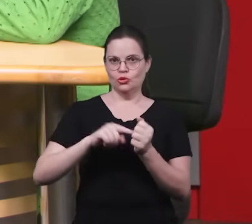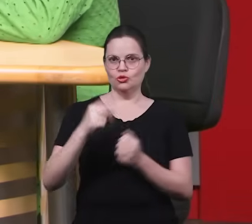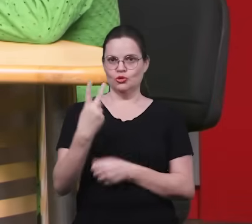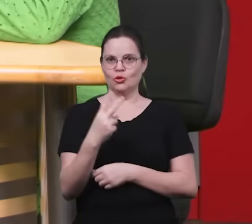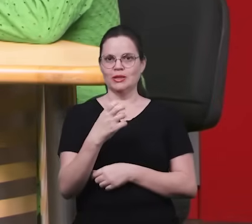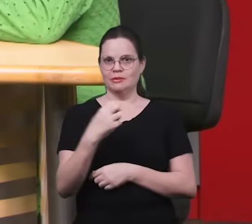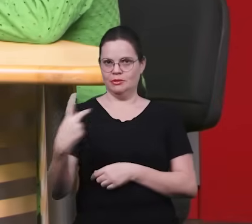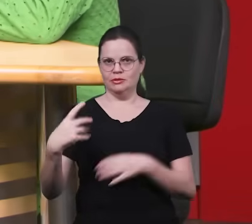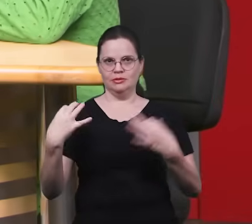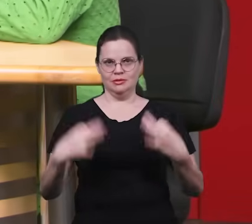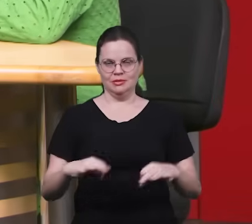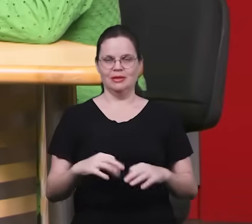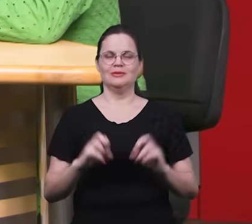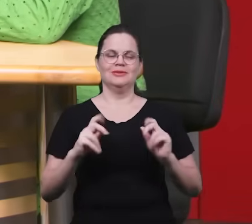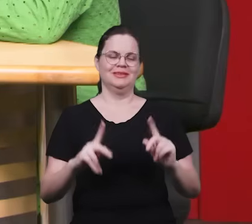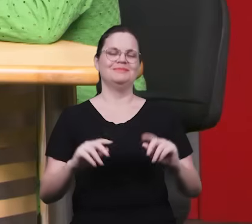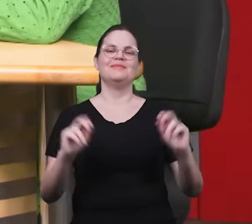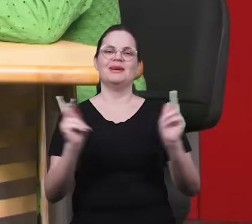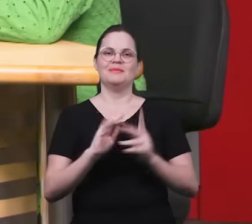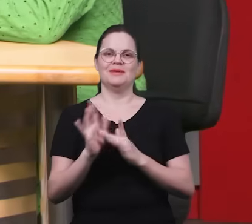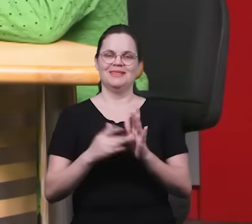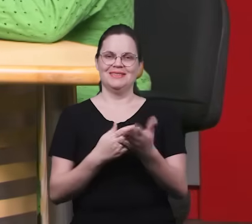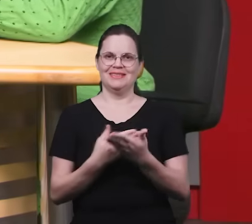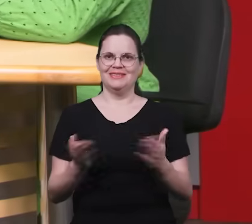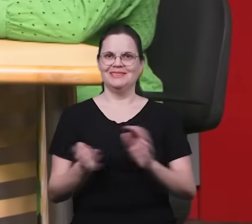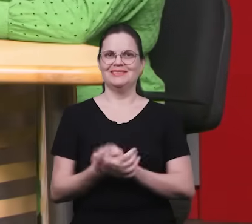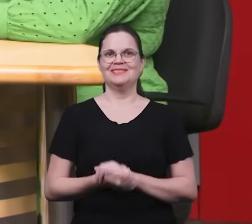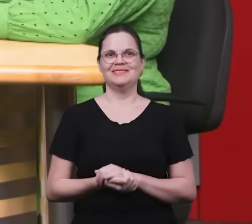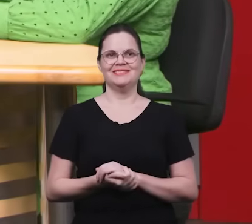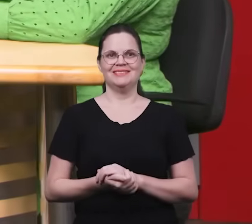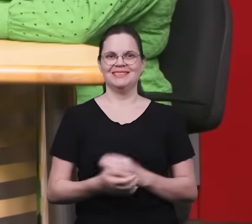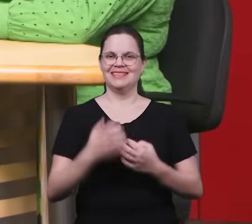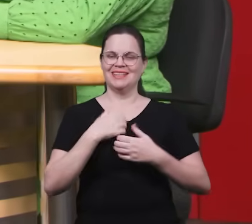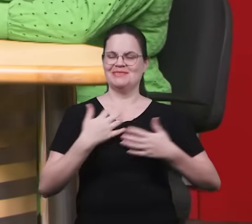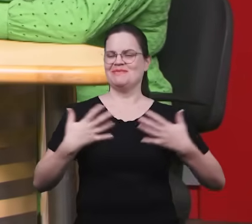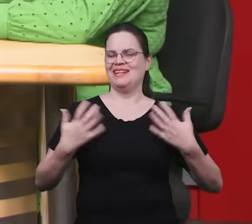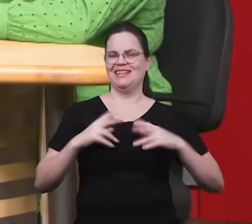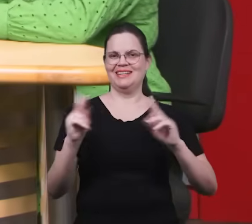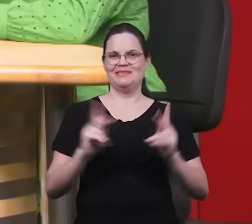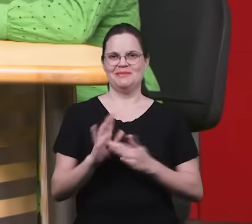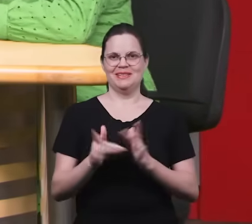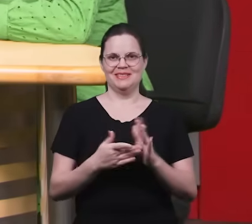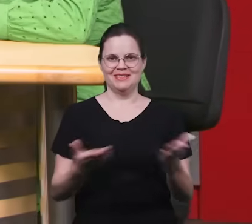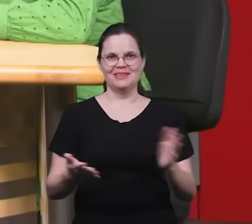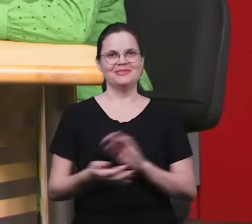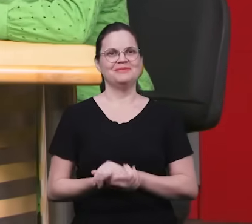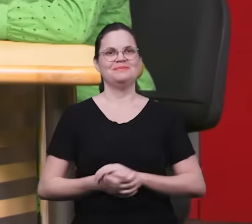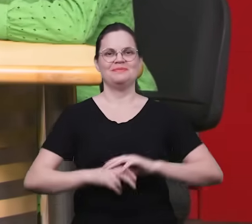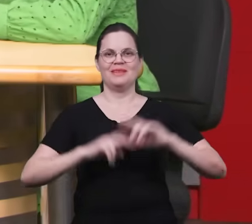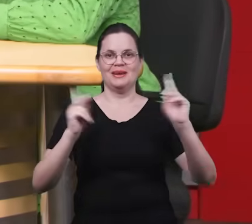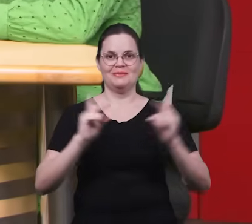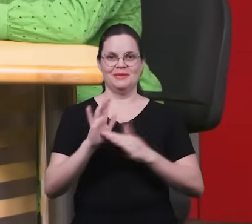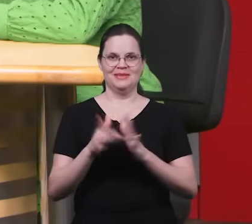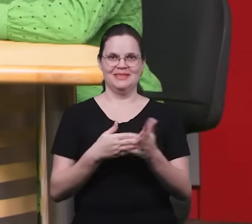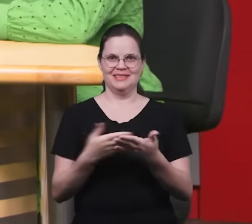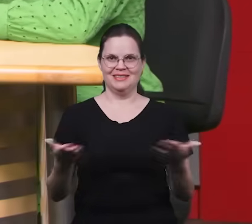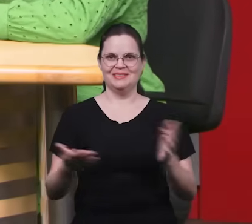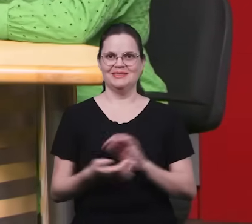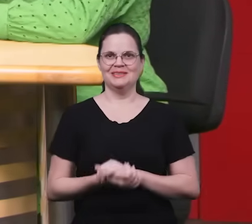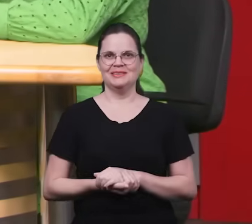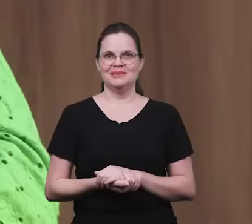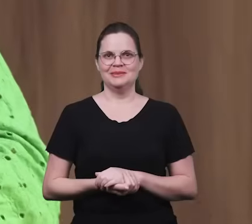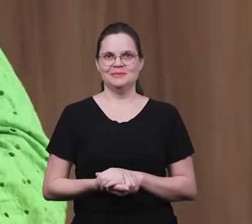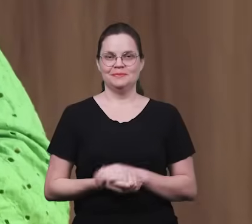não é isso, meninas? Isso mesmo. Paz do Senhor, Carla. A paz do Senhor, foi uma alegria. Paz do Senhor, Denise. Paz do Senhor,